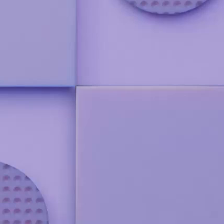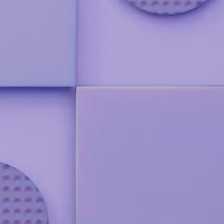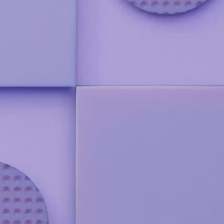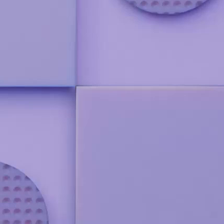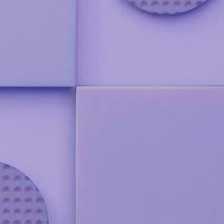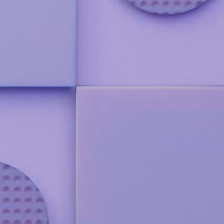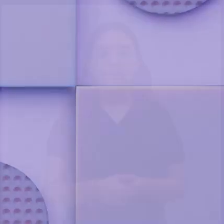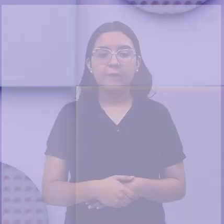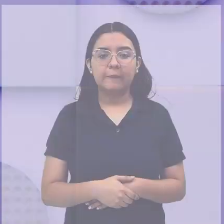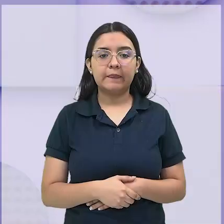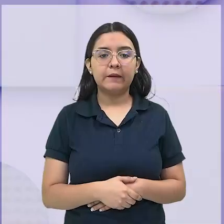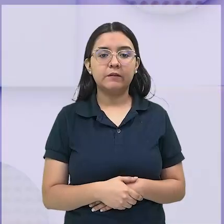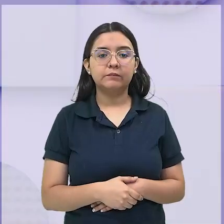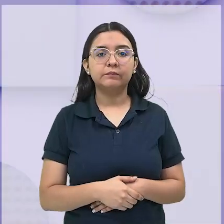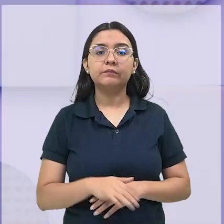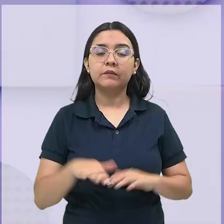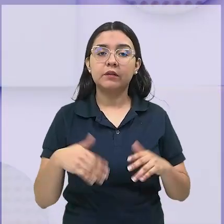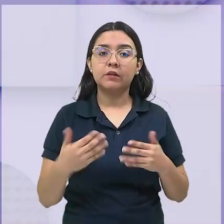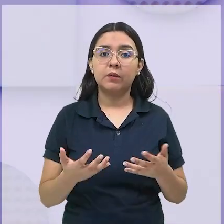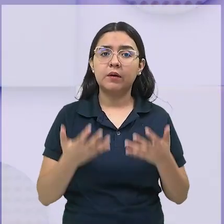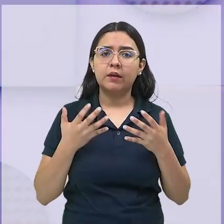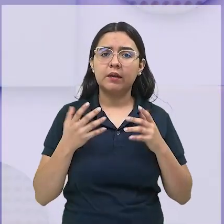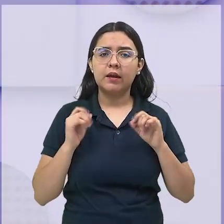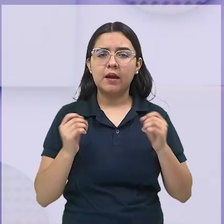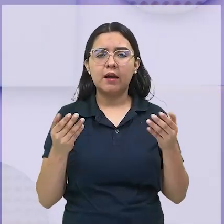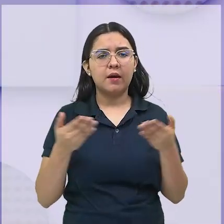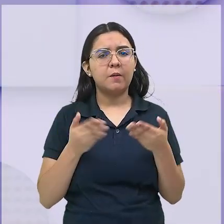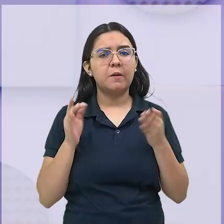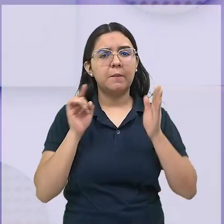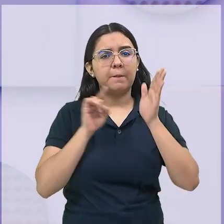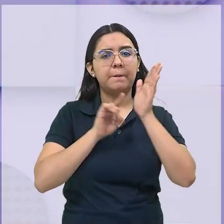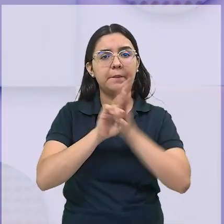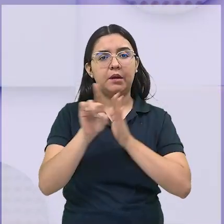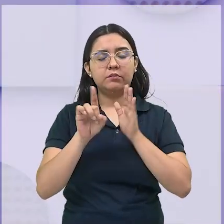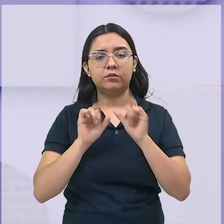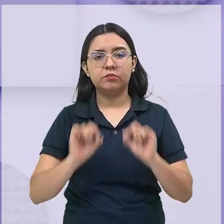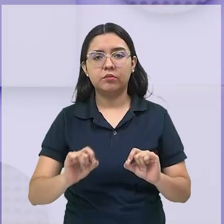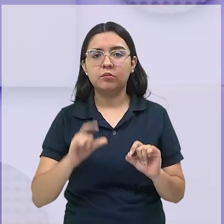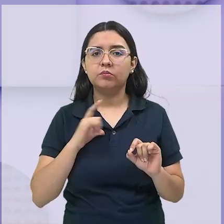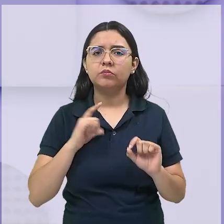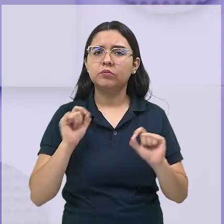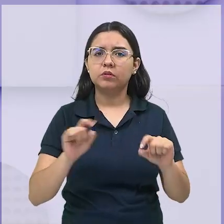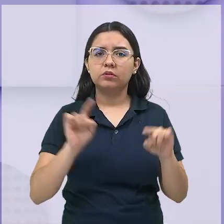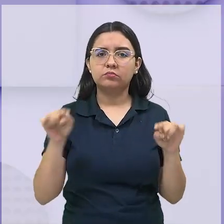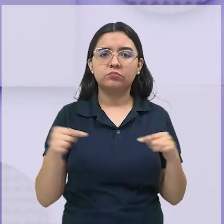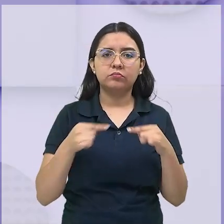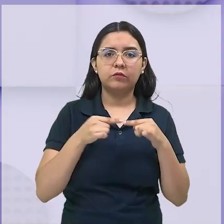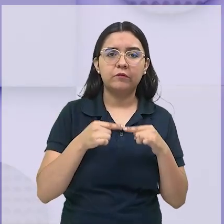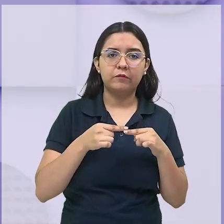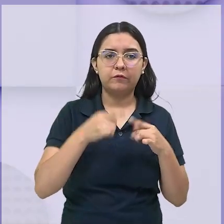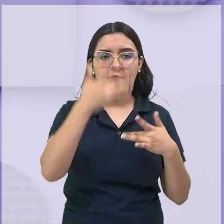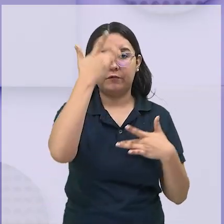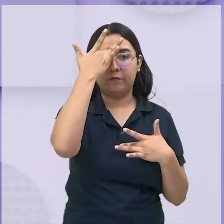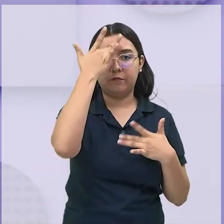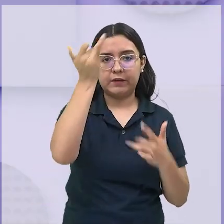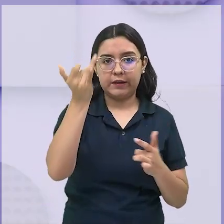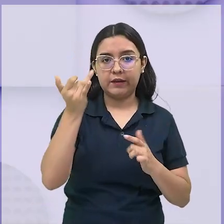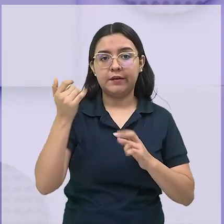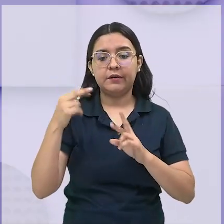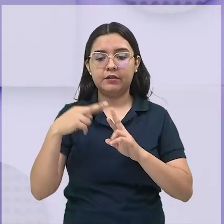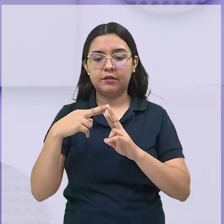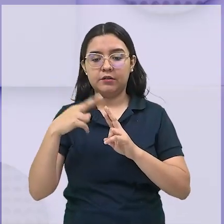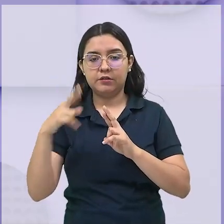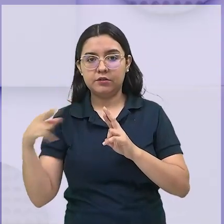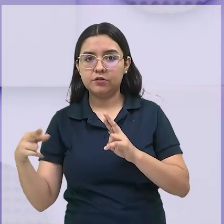Eu gostaria nesse primeiro momento de te perguntar, o que tem a ver fé,